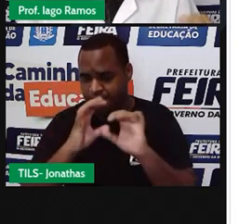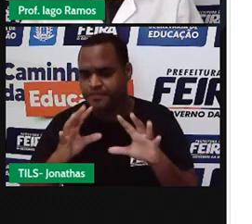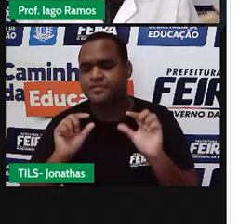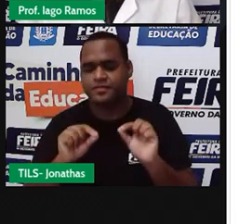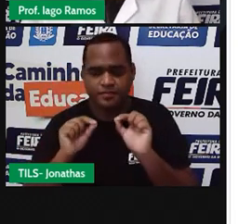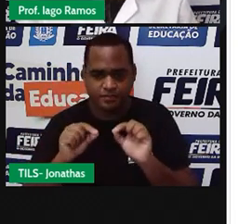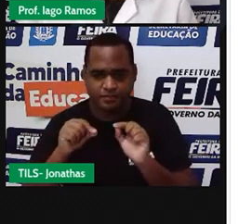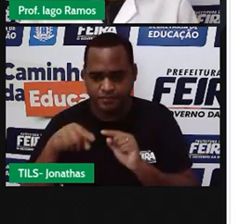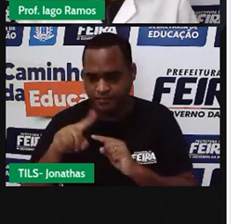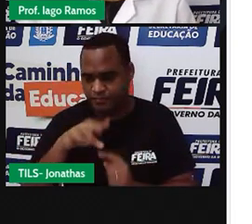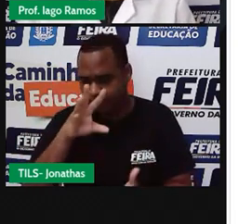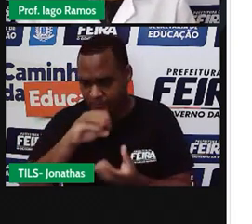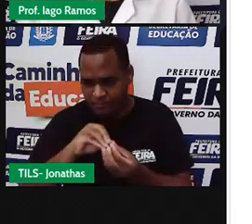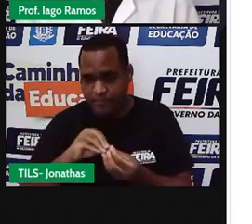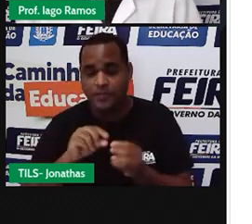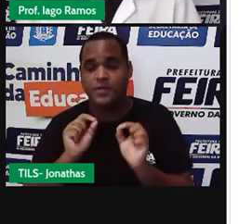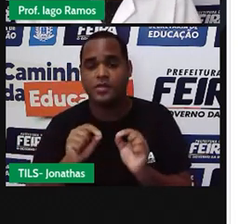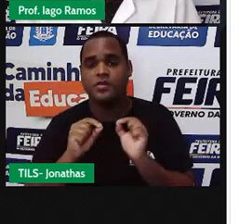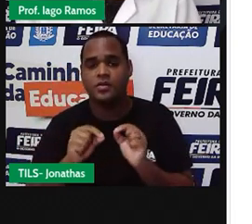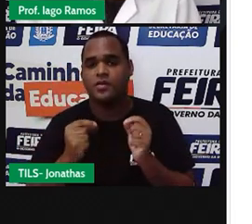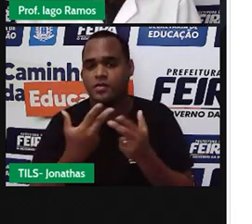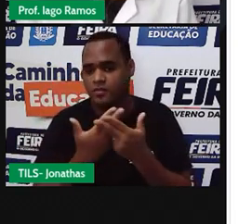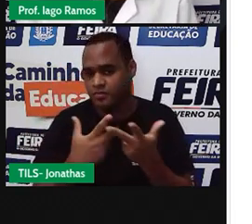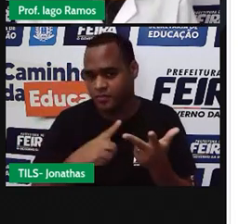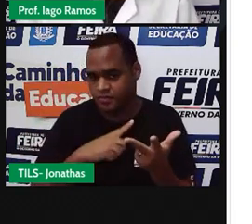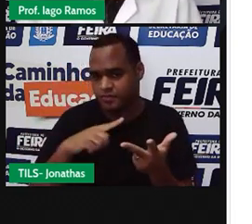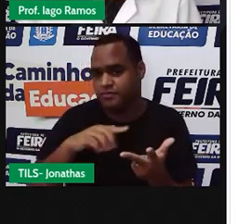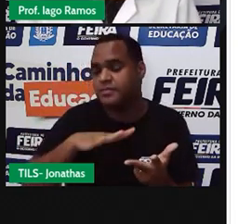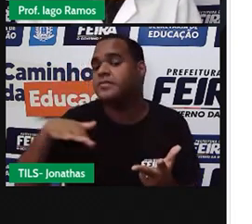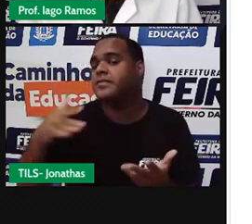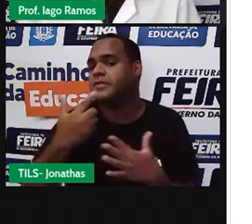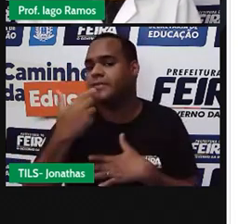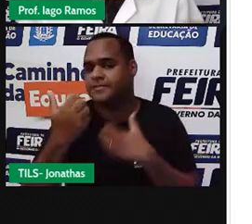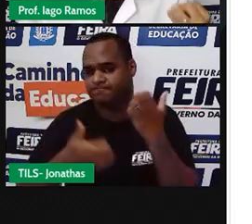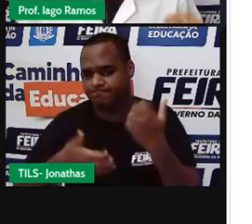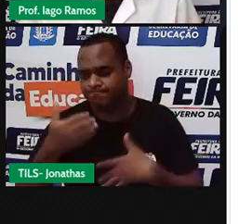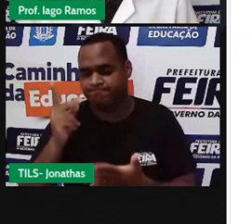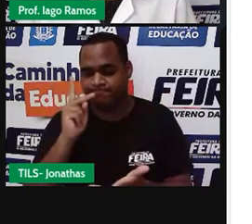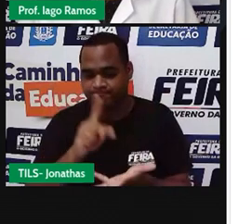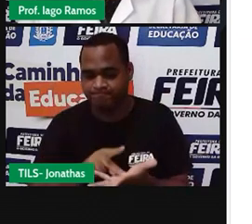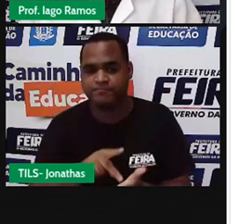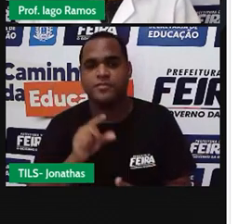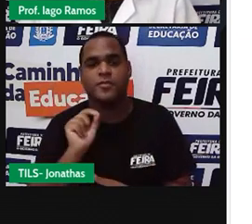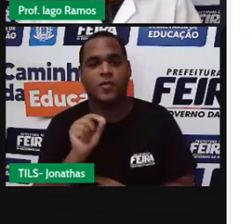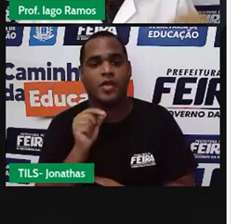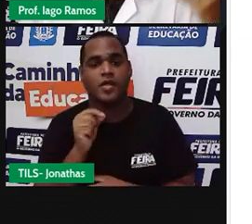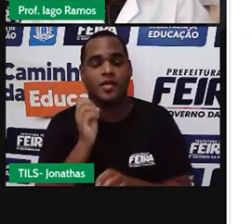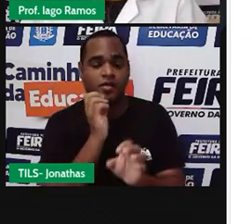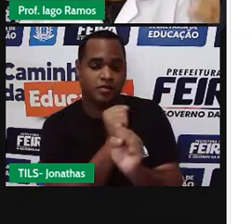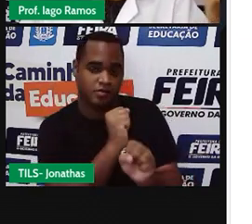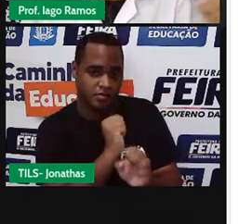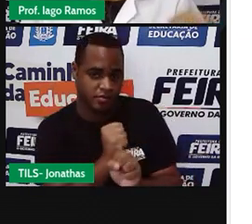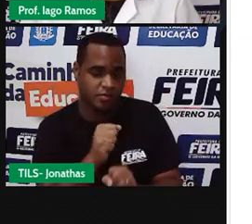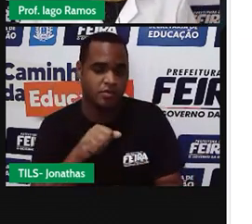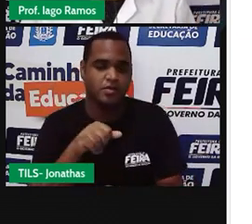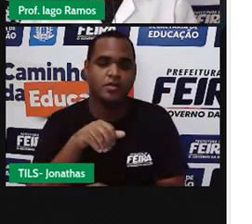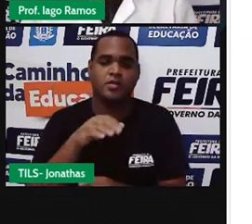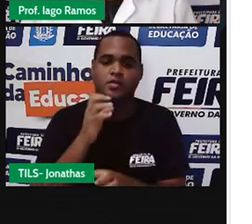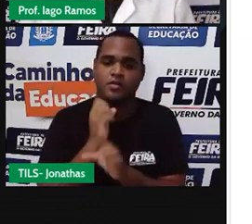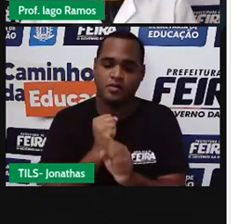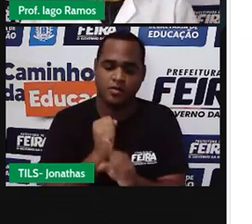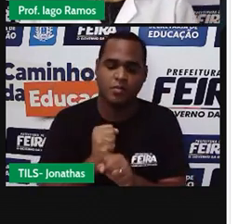essa medida de uma superfície que nada mais nada menos é fazer um cálculo chamado de cálculo